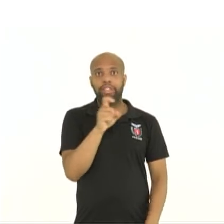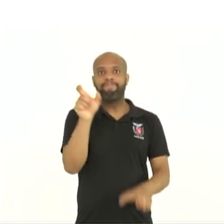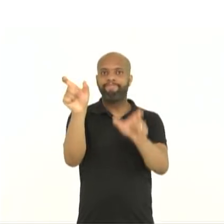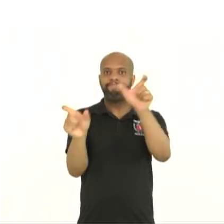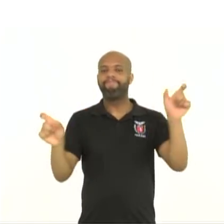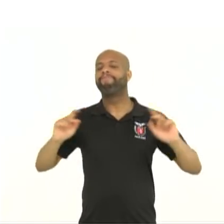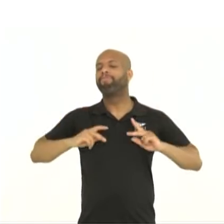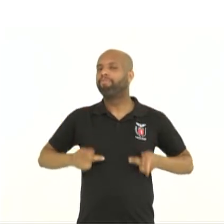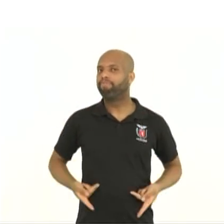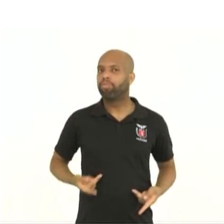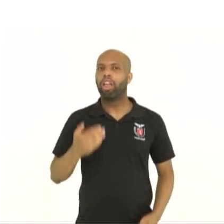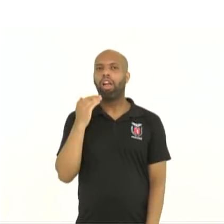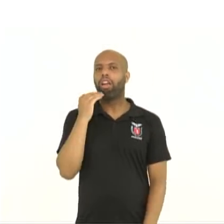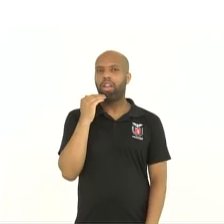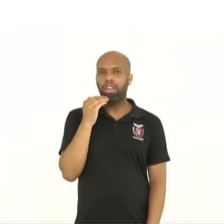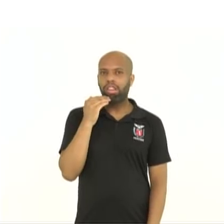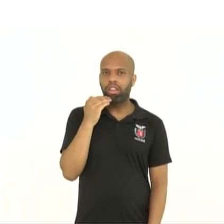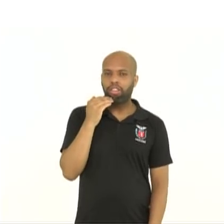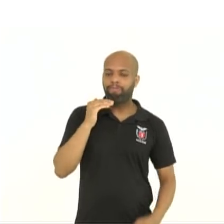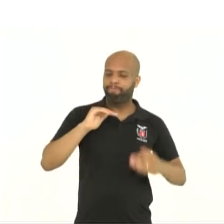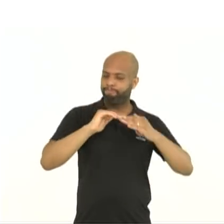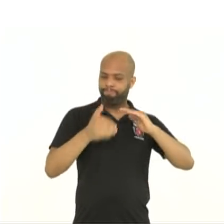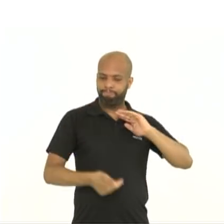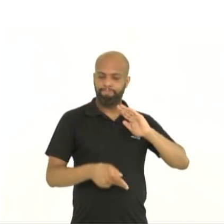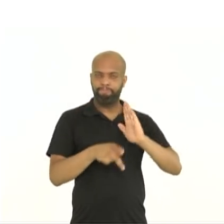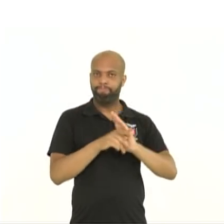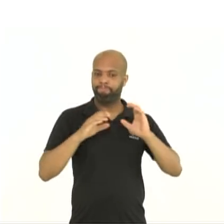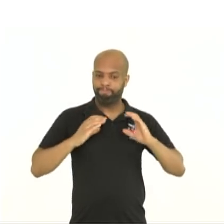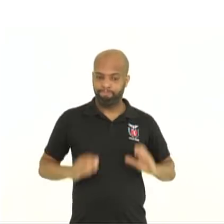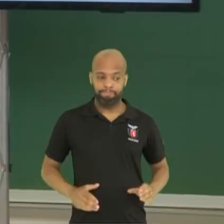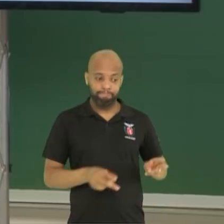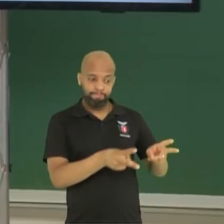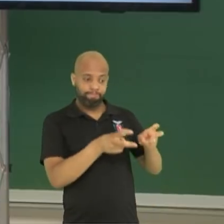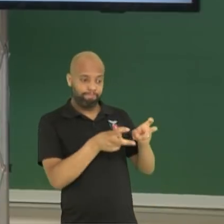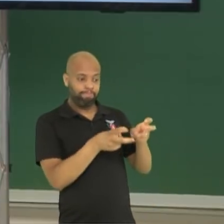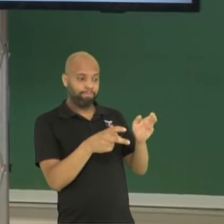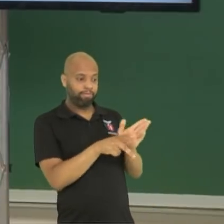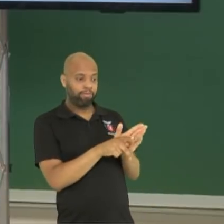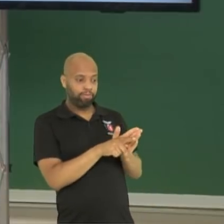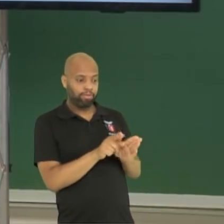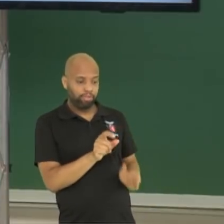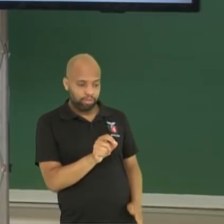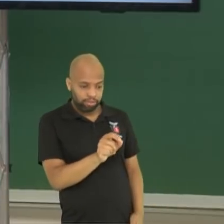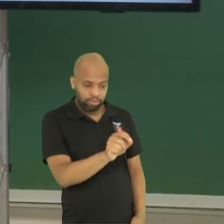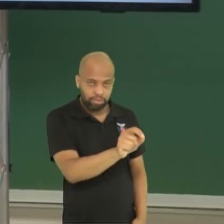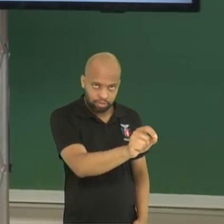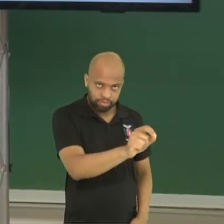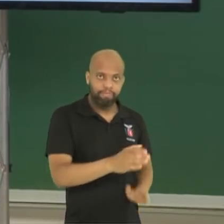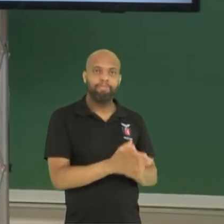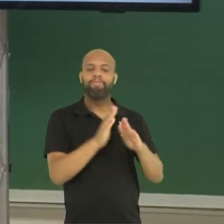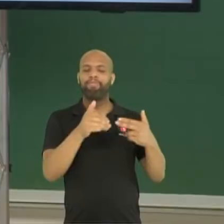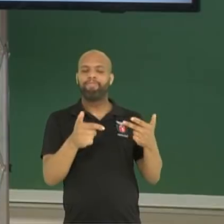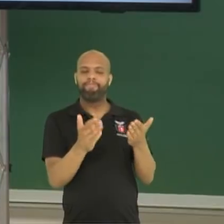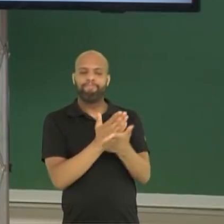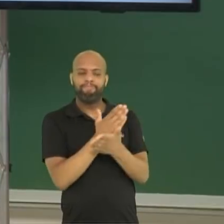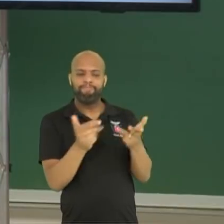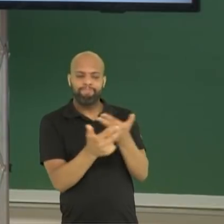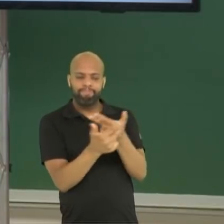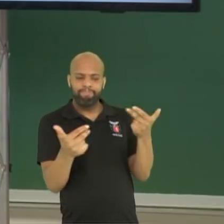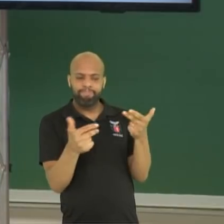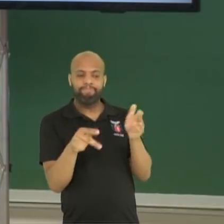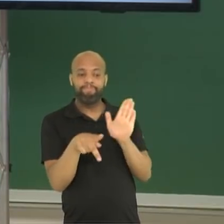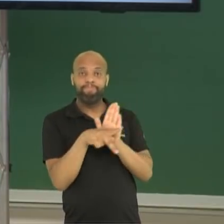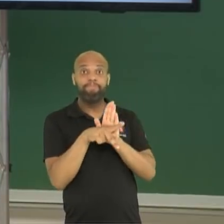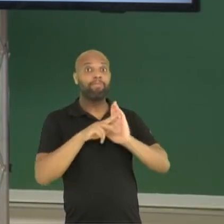humanos. Defeitos que destoam do comportamento ali que ele observou nas formigas. Então, coisas aí que os